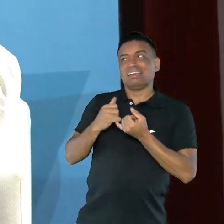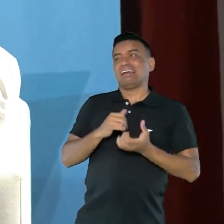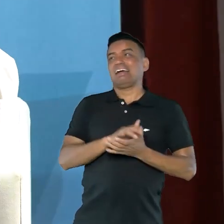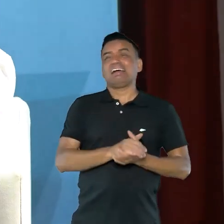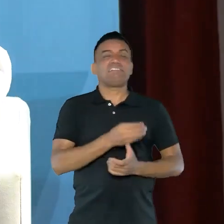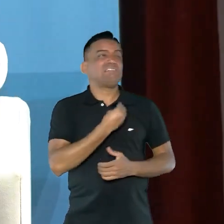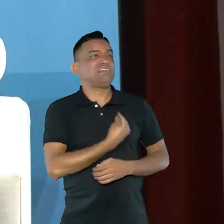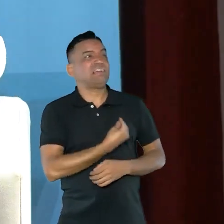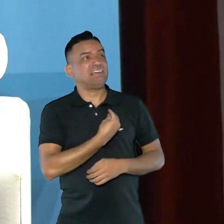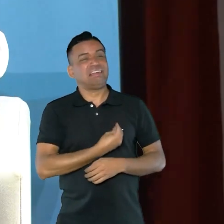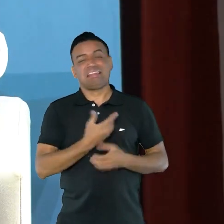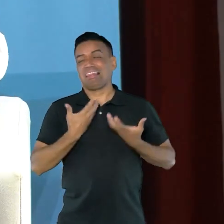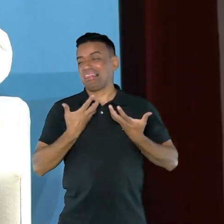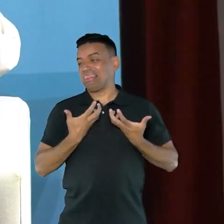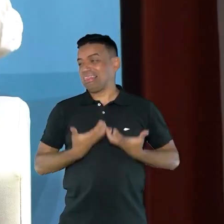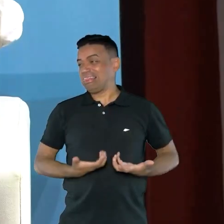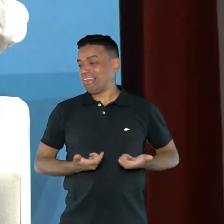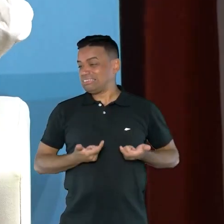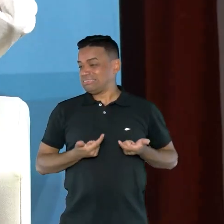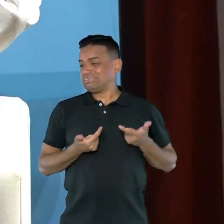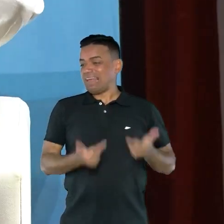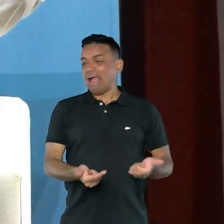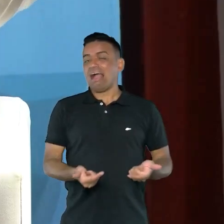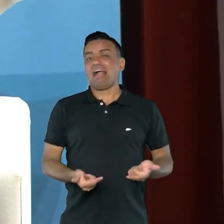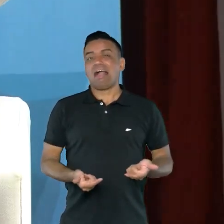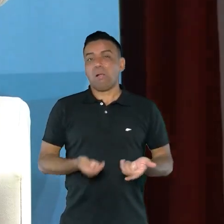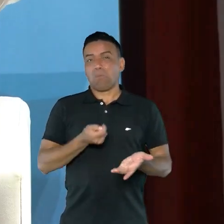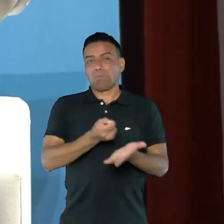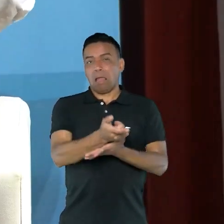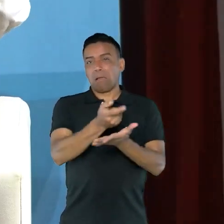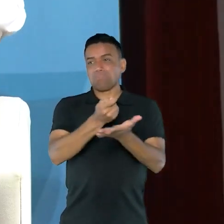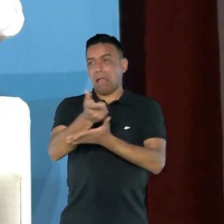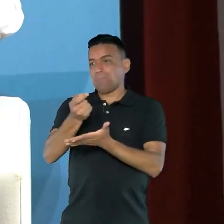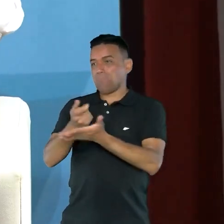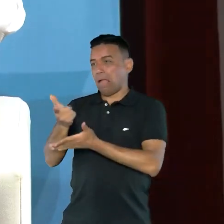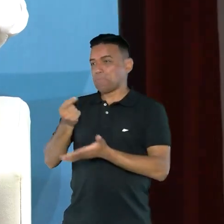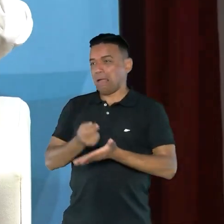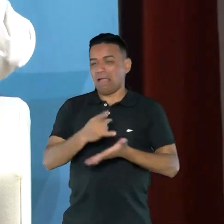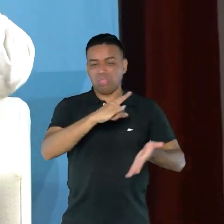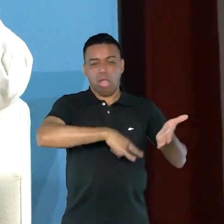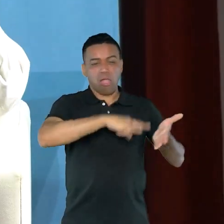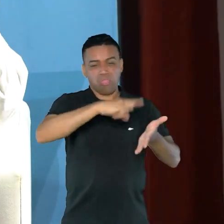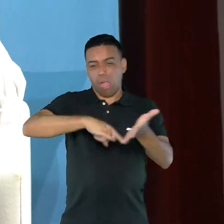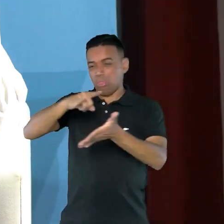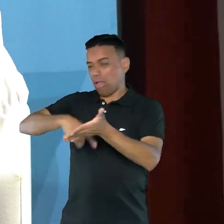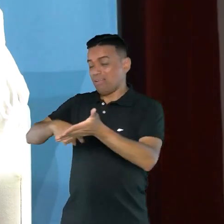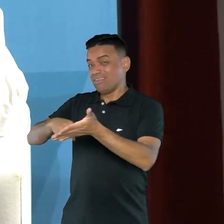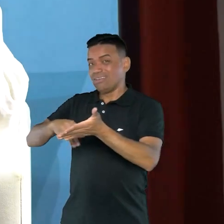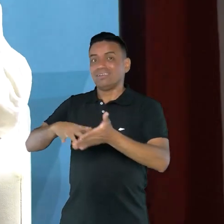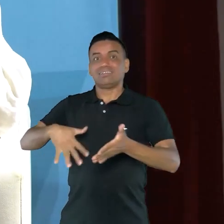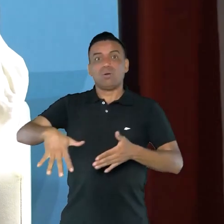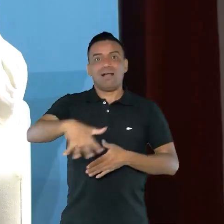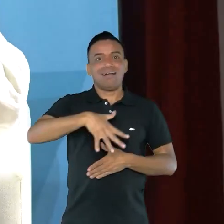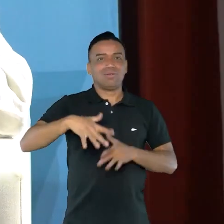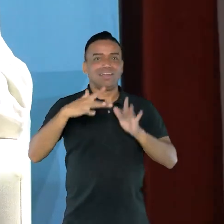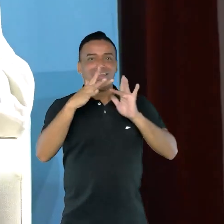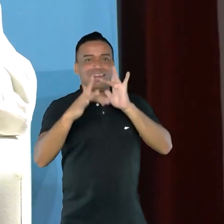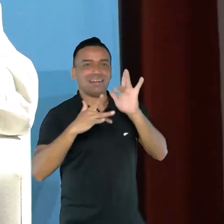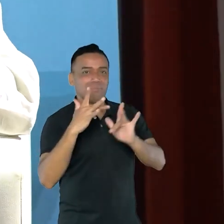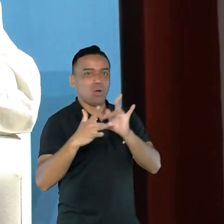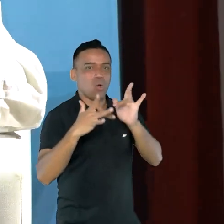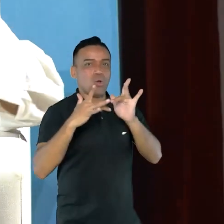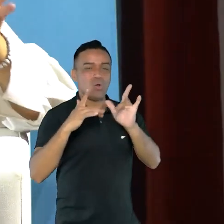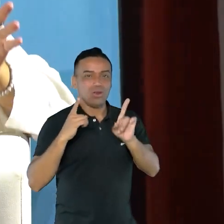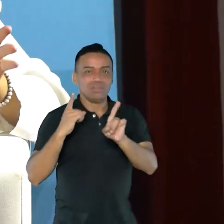de boletos e de burocracias, e essa dimensão mais do namoro, do